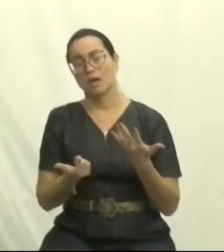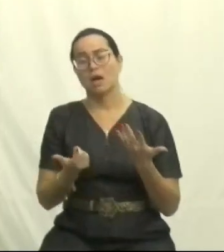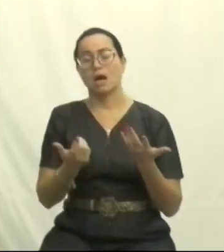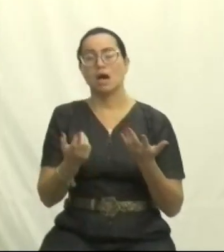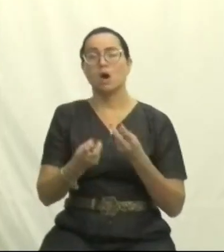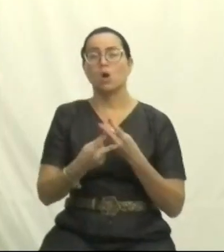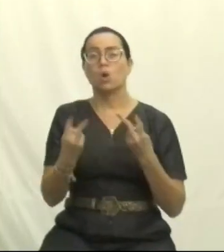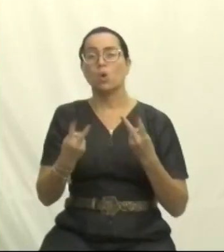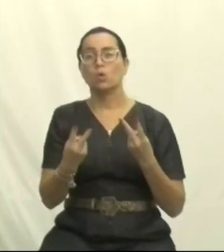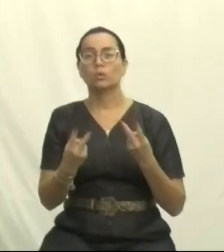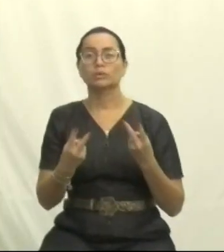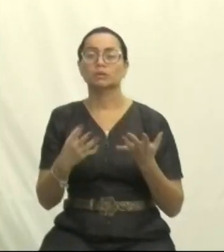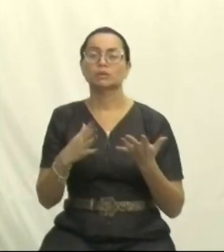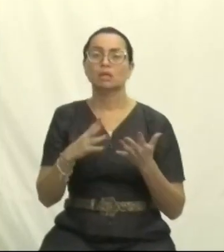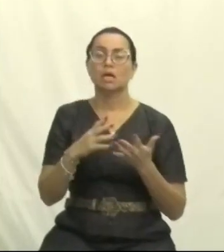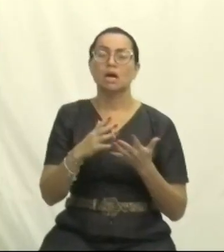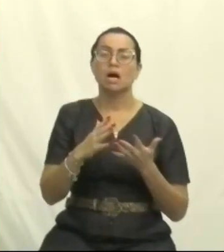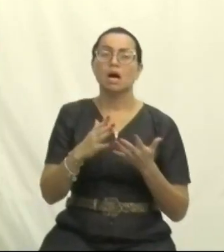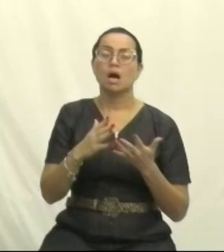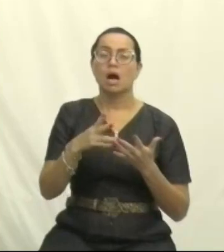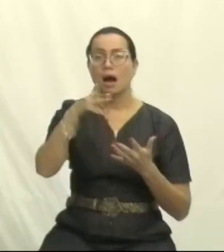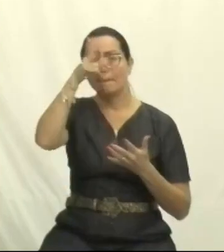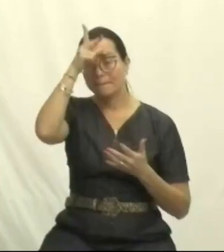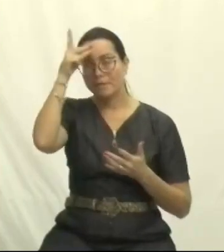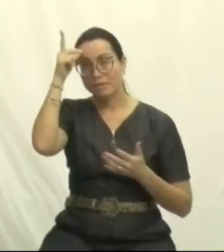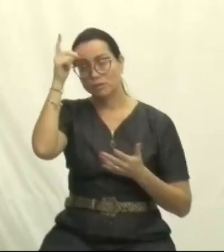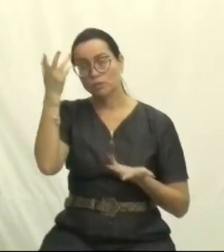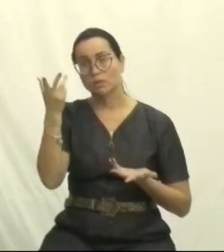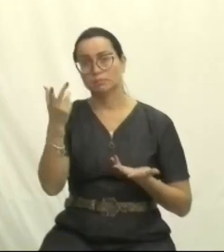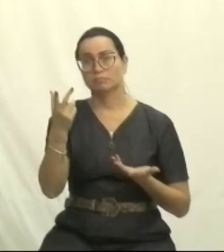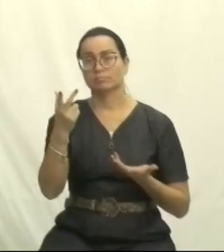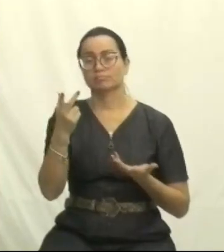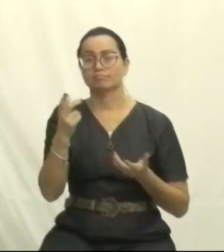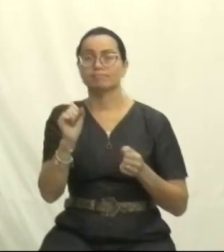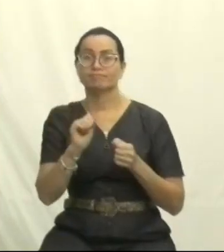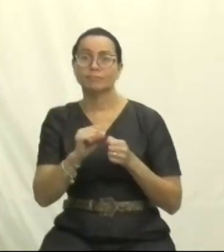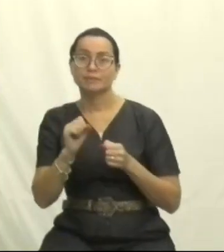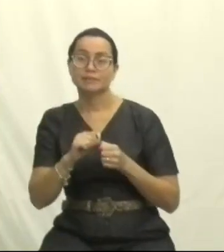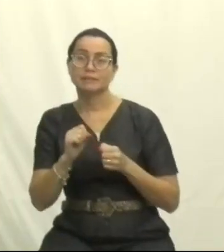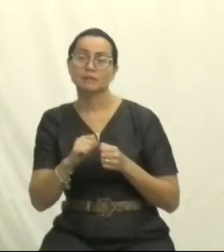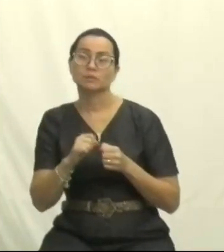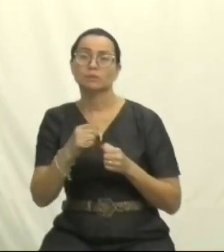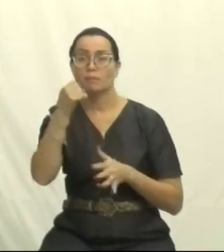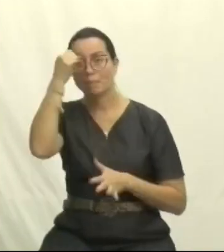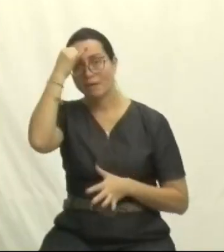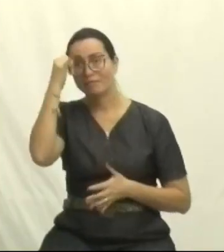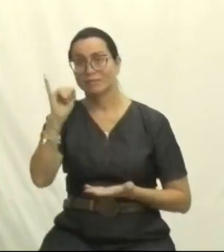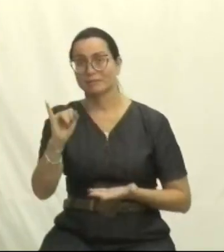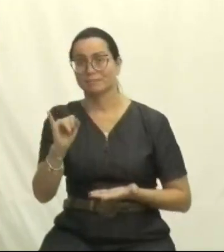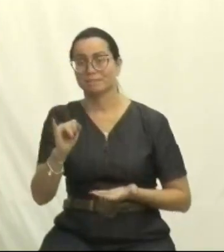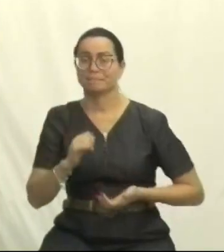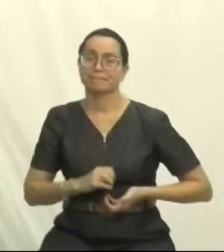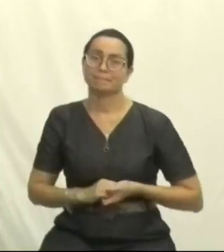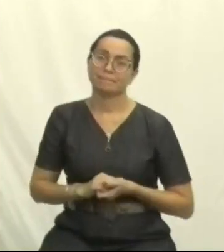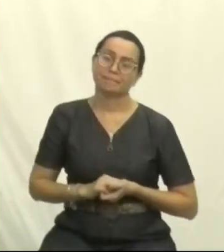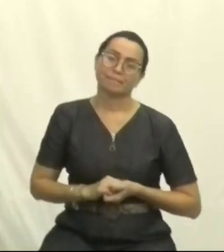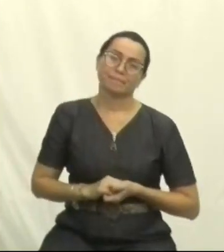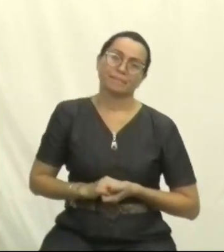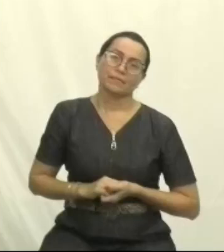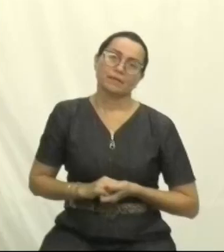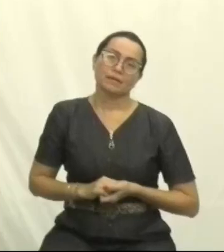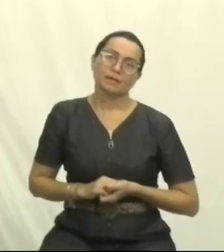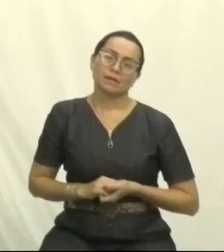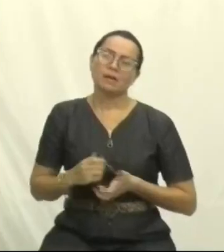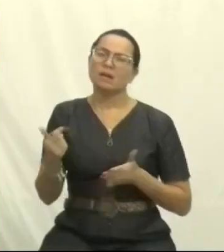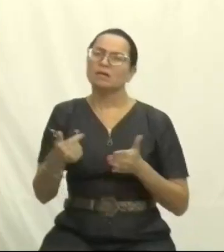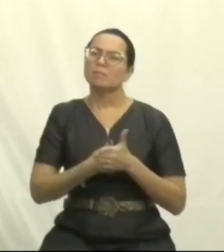Ministério Público e da própria Comissão de Licitação nossa? Enfim, por que que a pergunta que mais me fizeram,